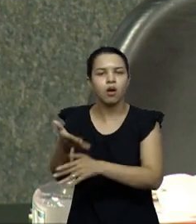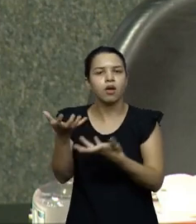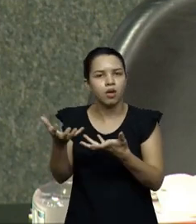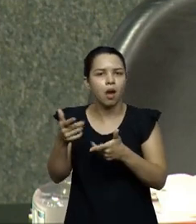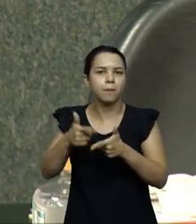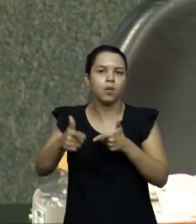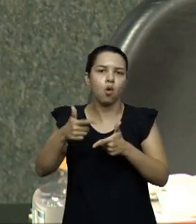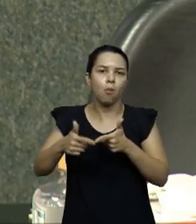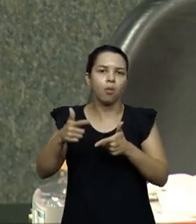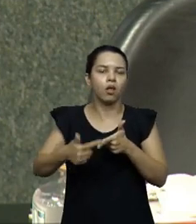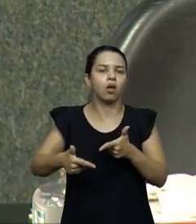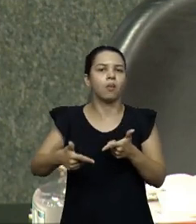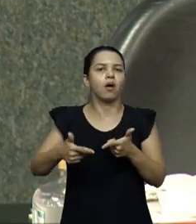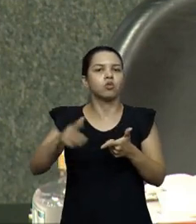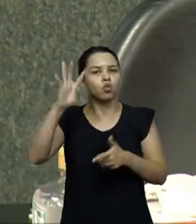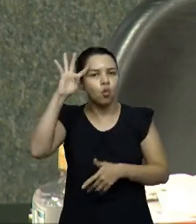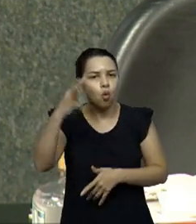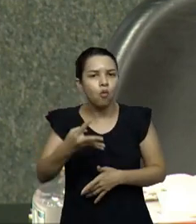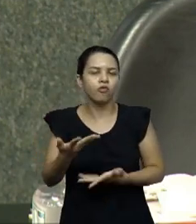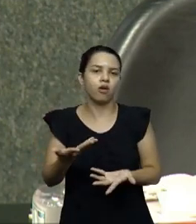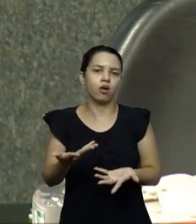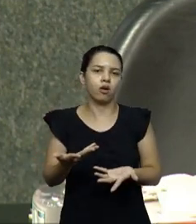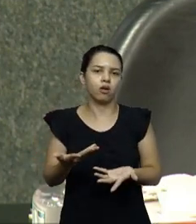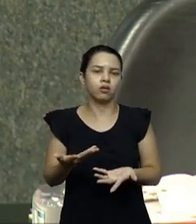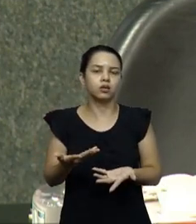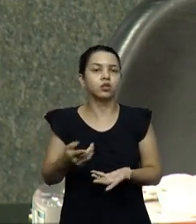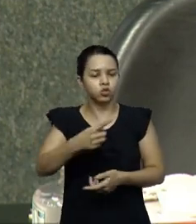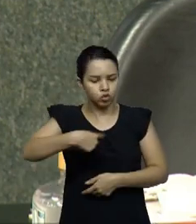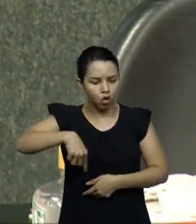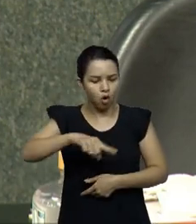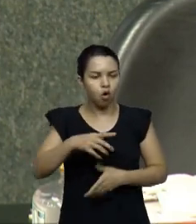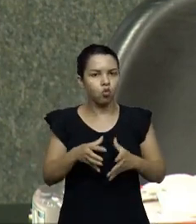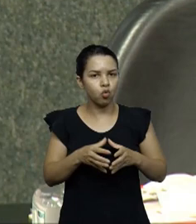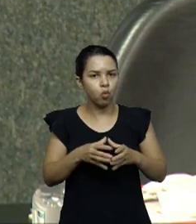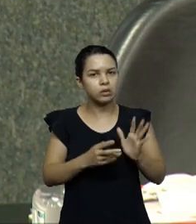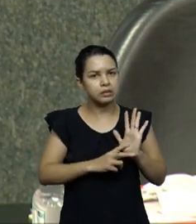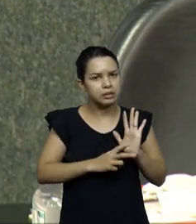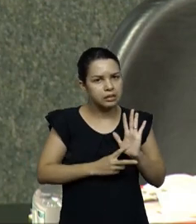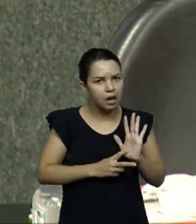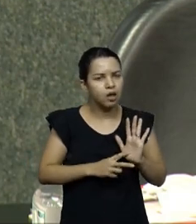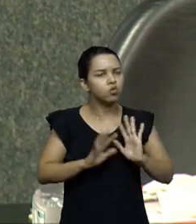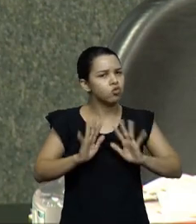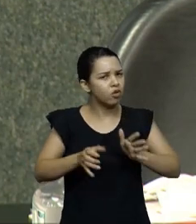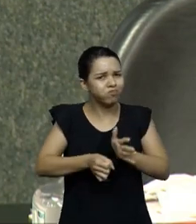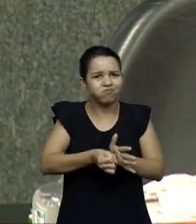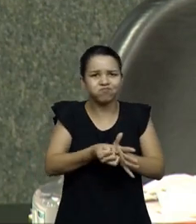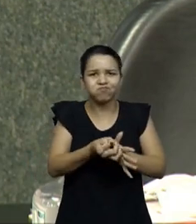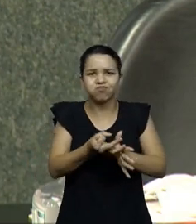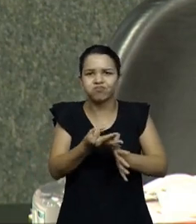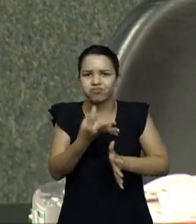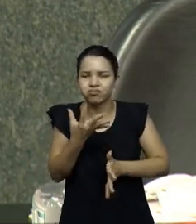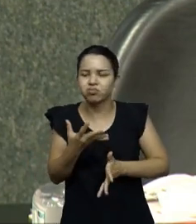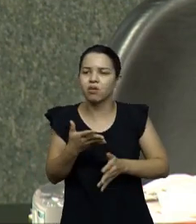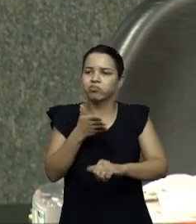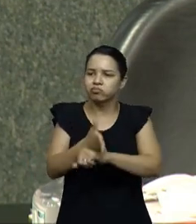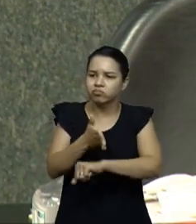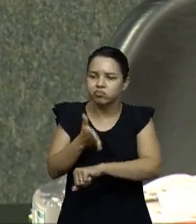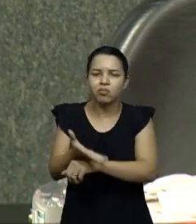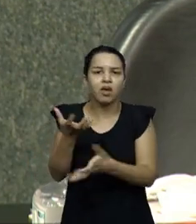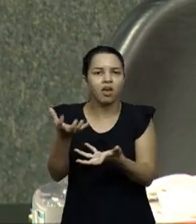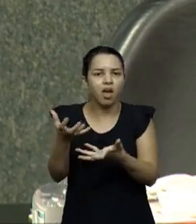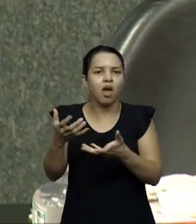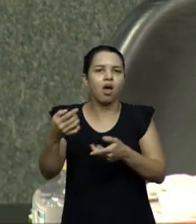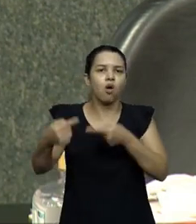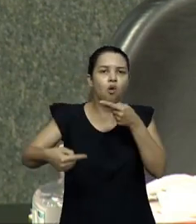isso não ocorra nós do sindicato fizemos várias tentativas de discussão com a